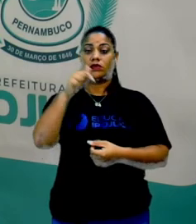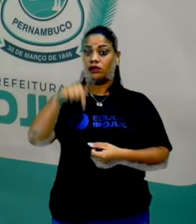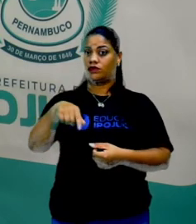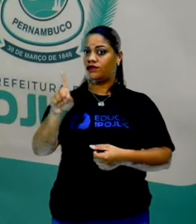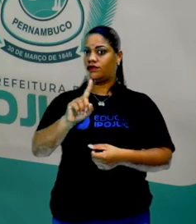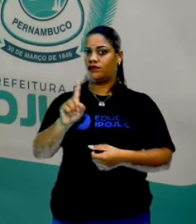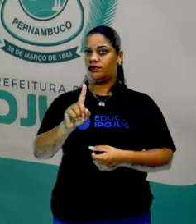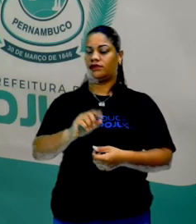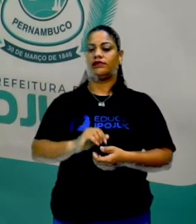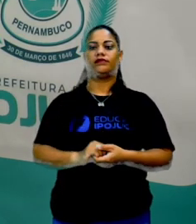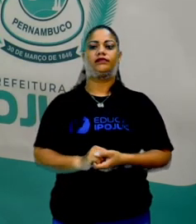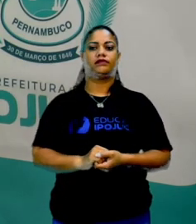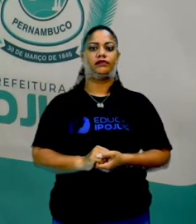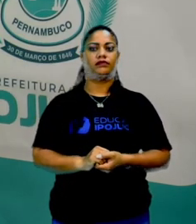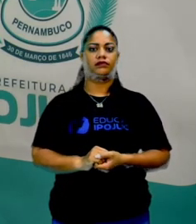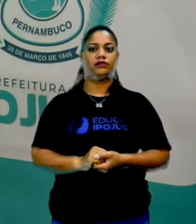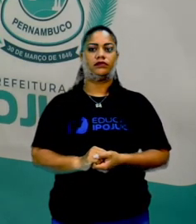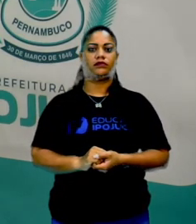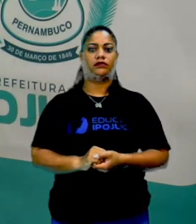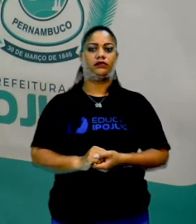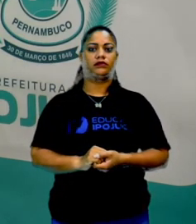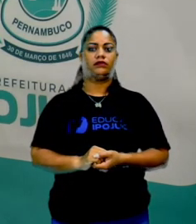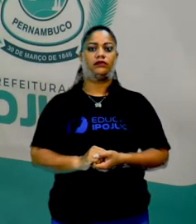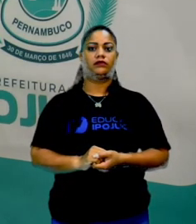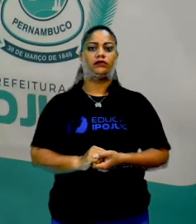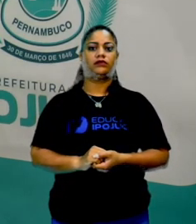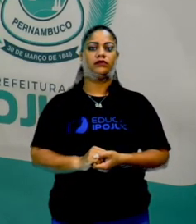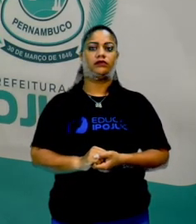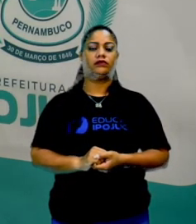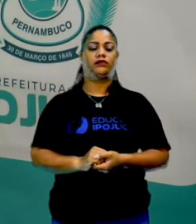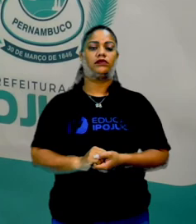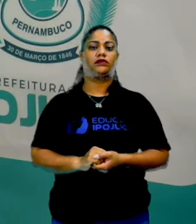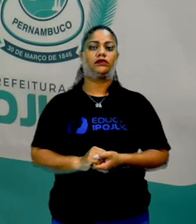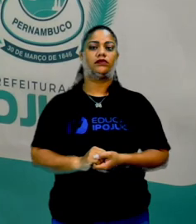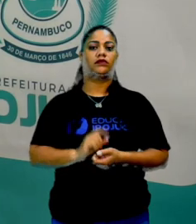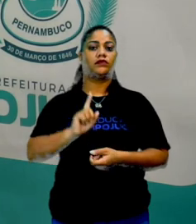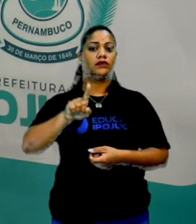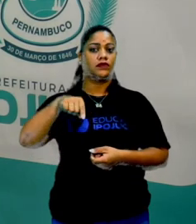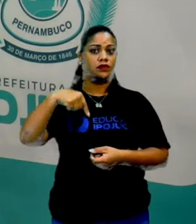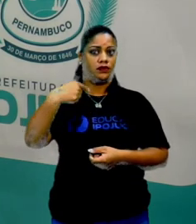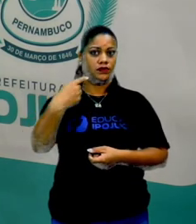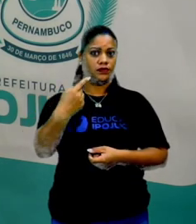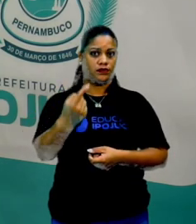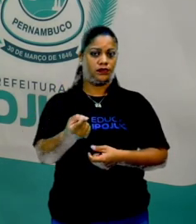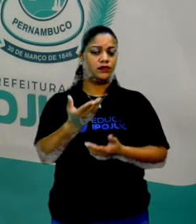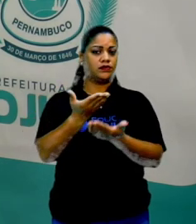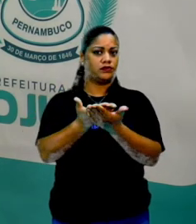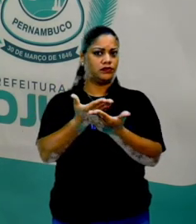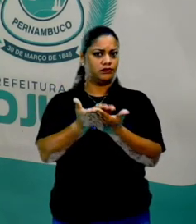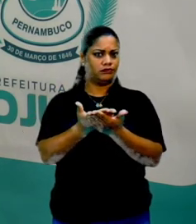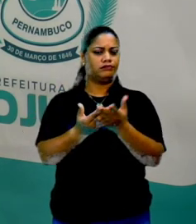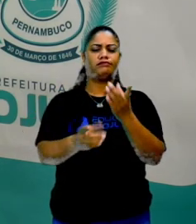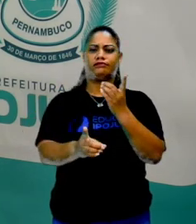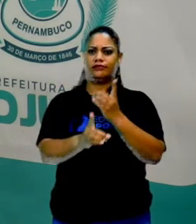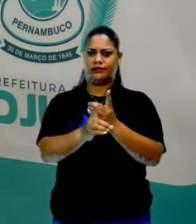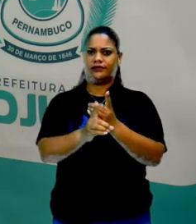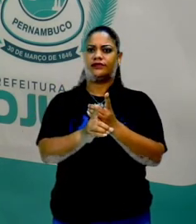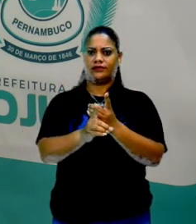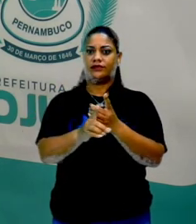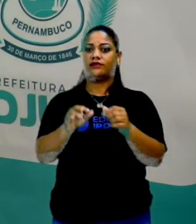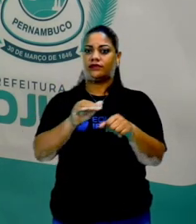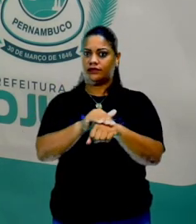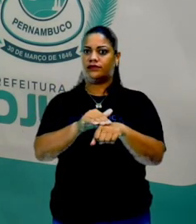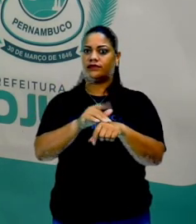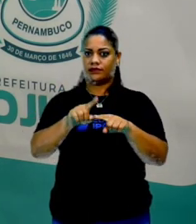para hoje. Nosso horário já está encerrando. Nós vamos, numa outra aula, num outro encontro, falar um pouquinho